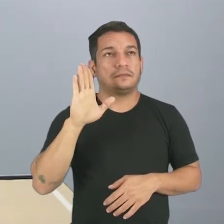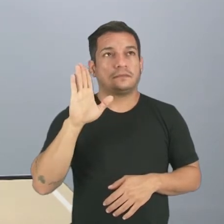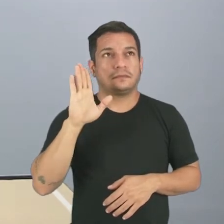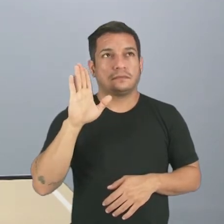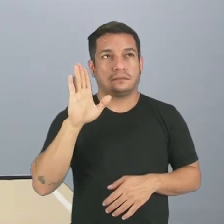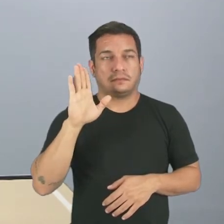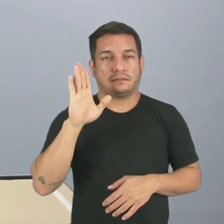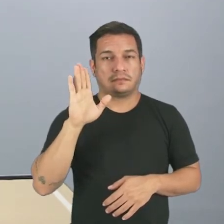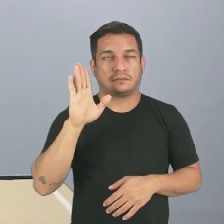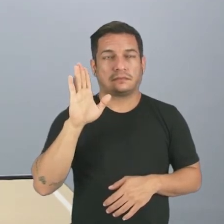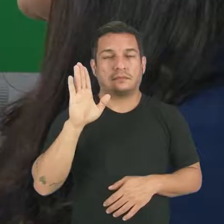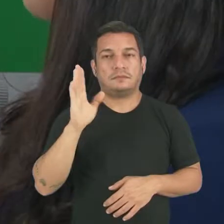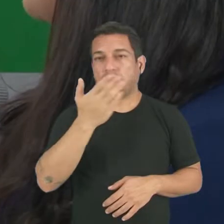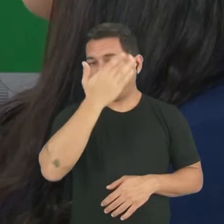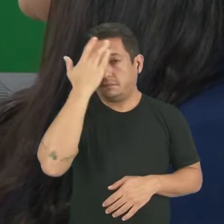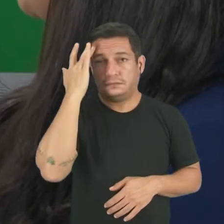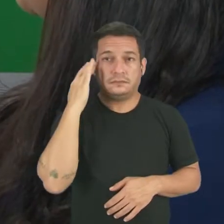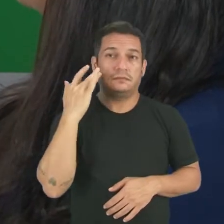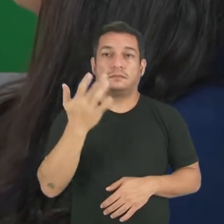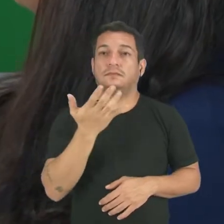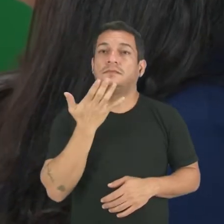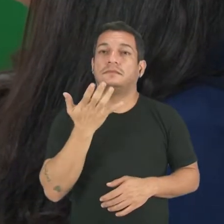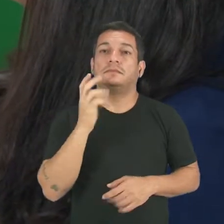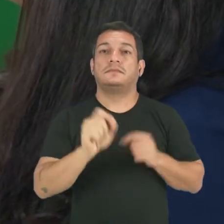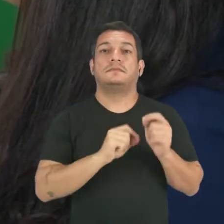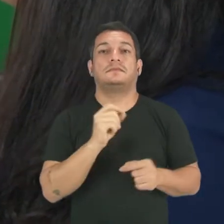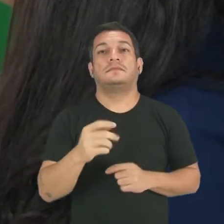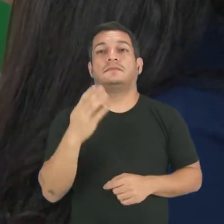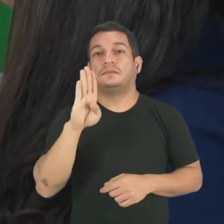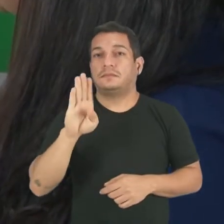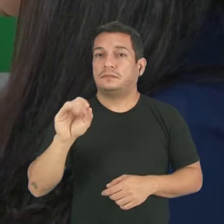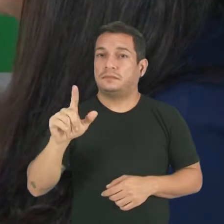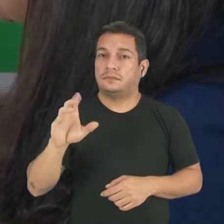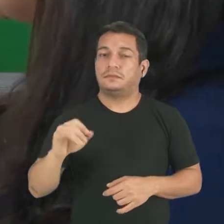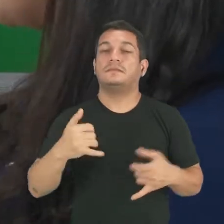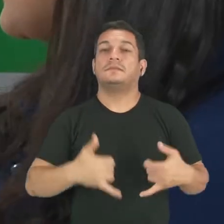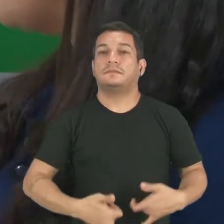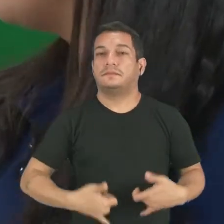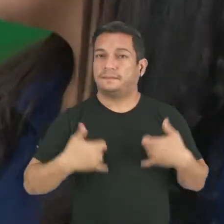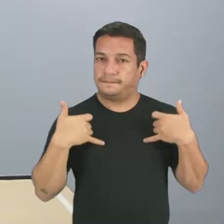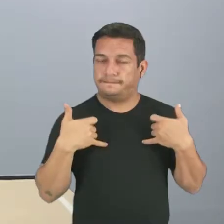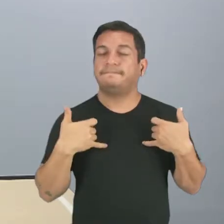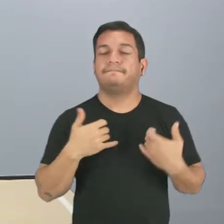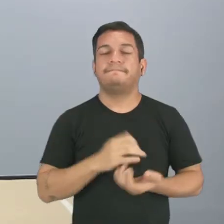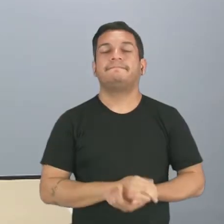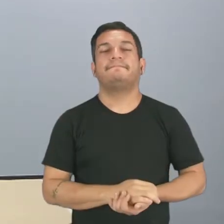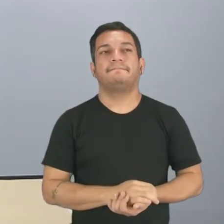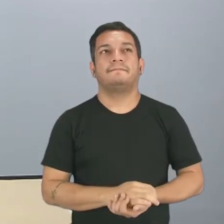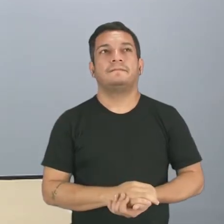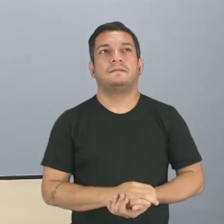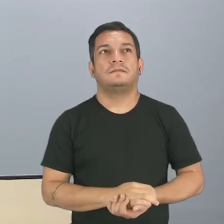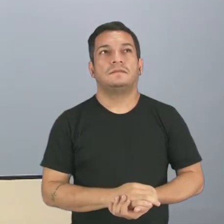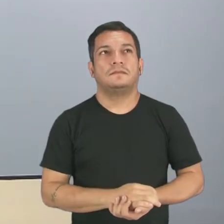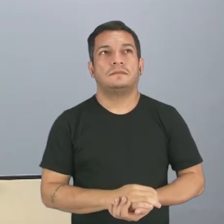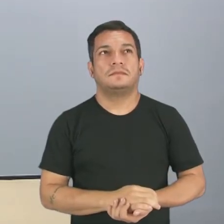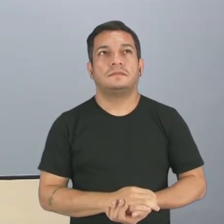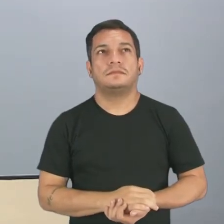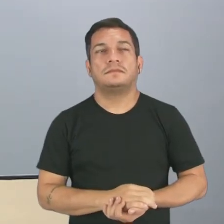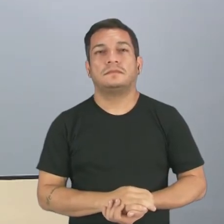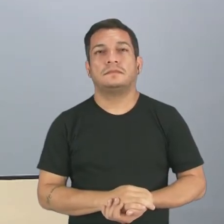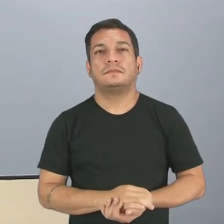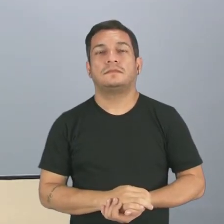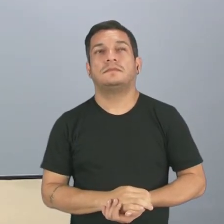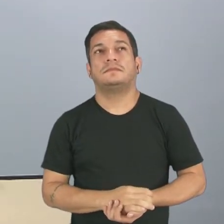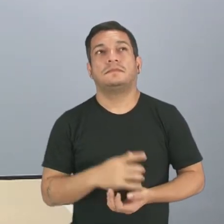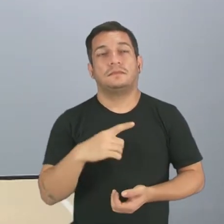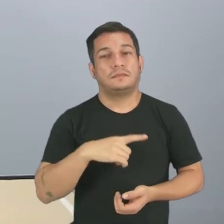pessoas, porque mais pessoas preferiram o bolo de aniversário. A torre que